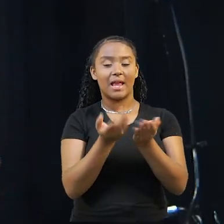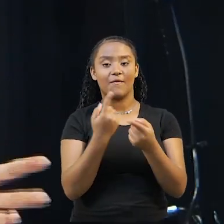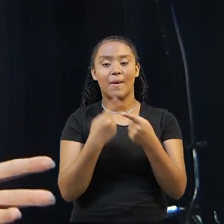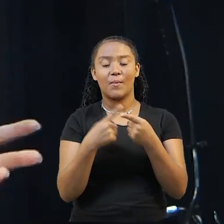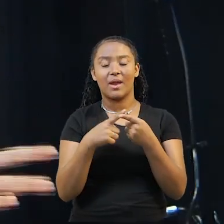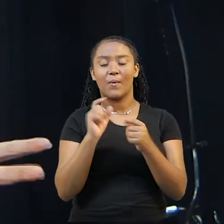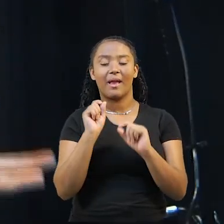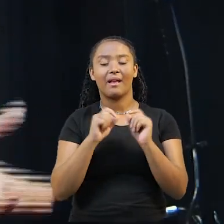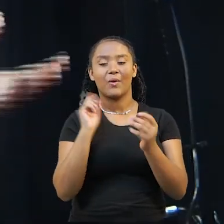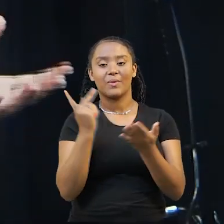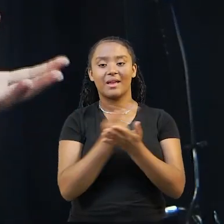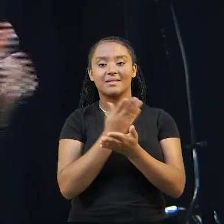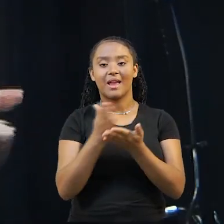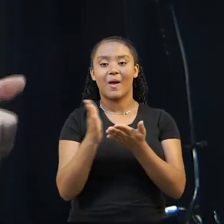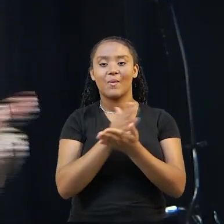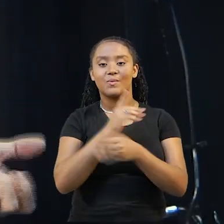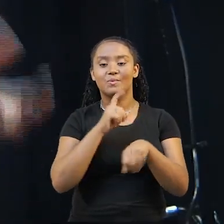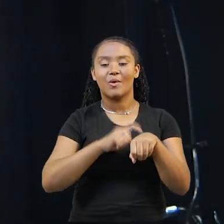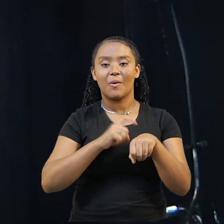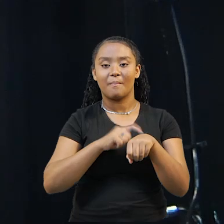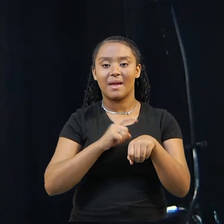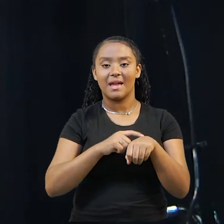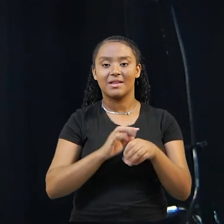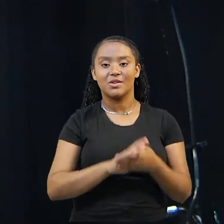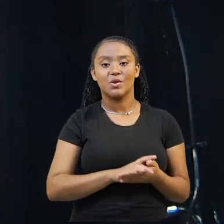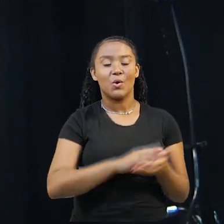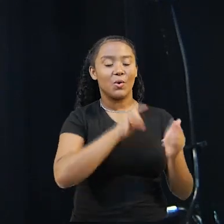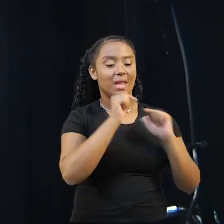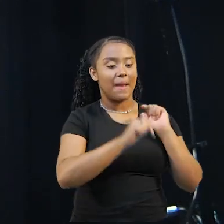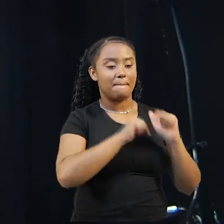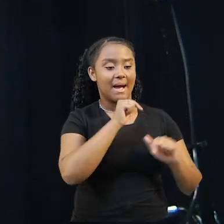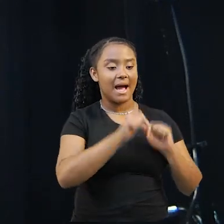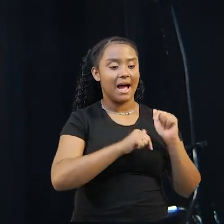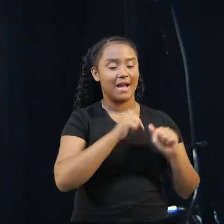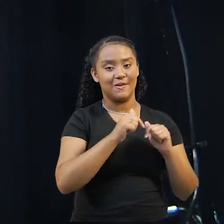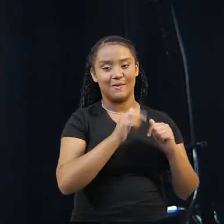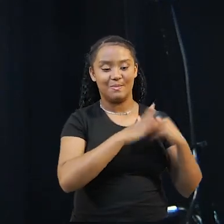existe, que o que acontece é que em alguns momentos você vai conseguir dar mais peso para o